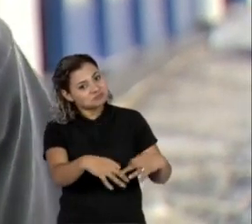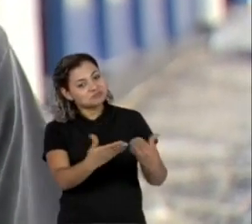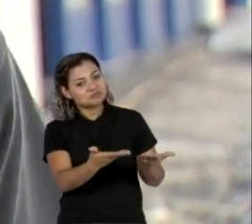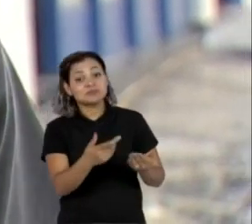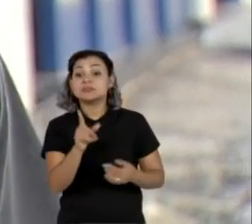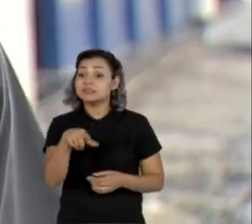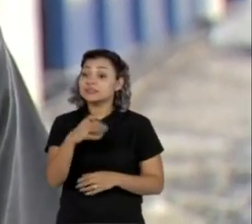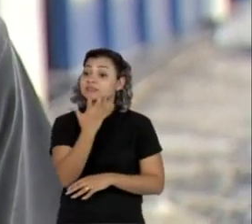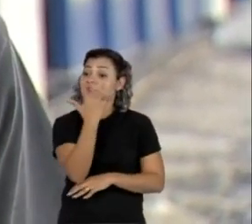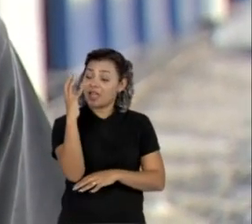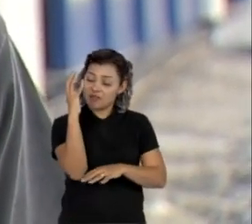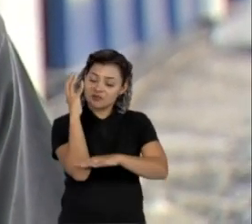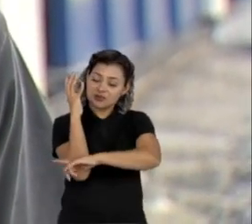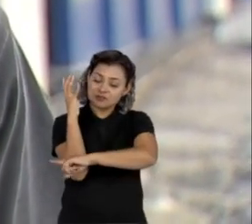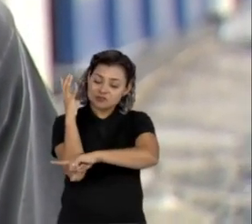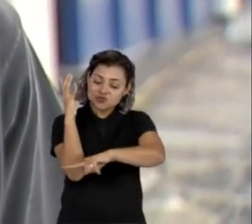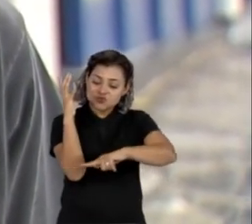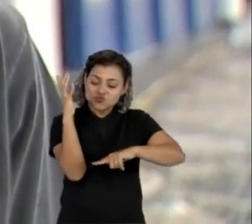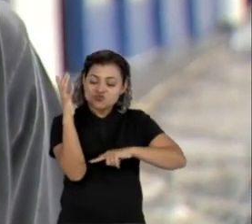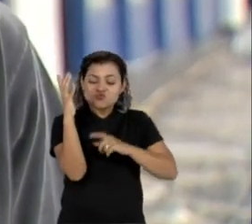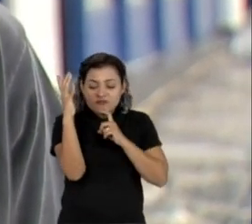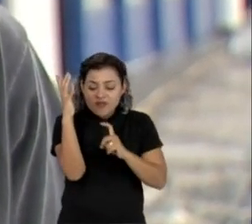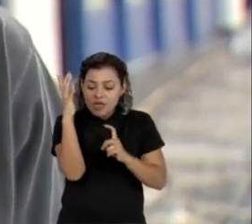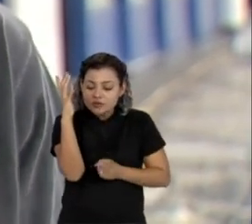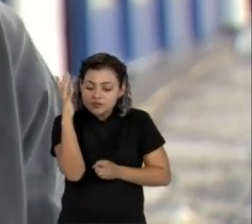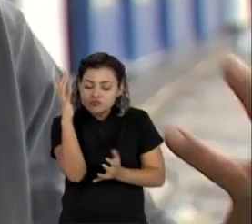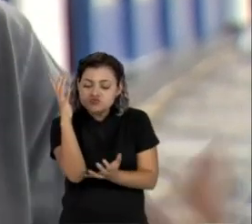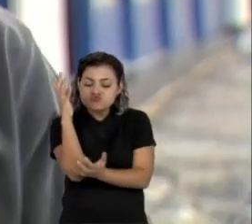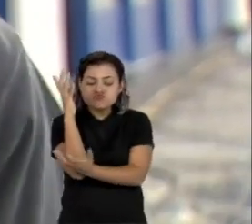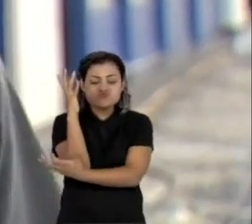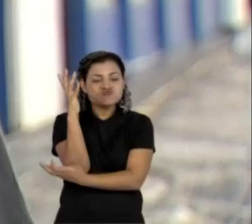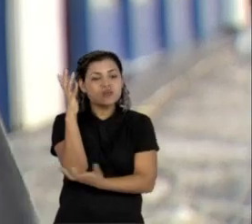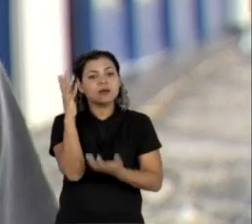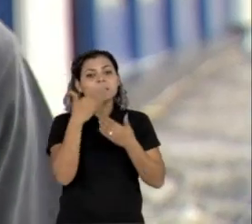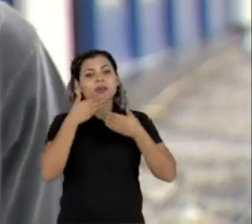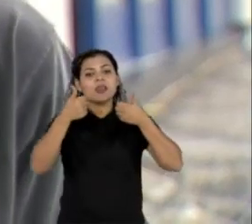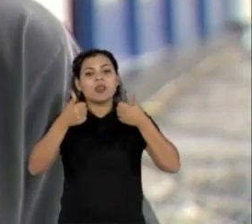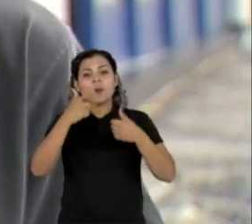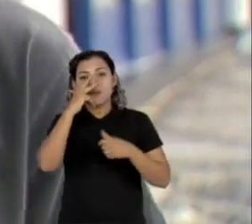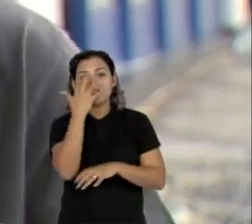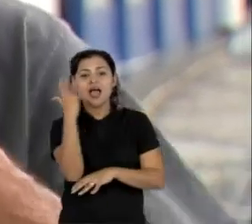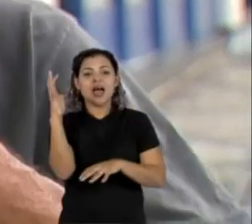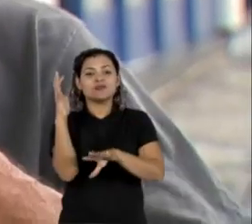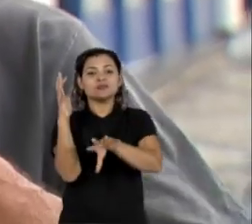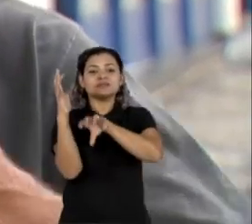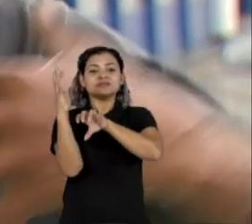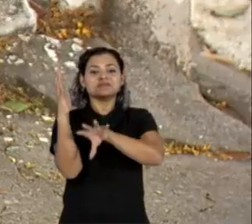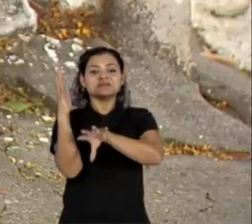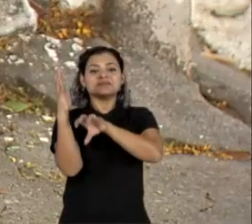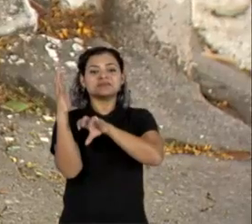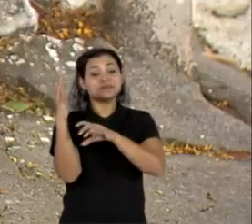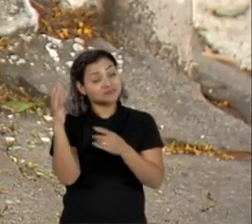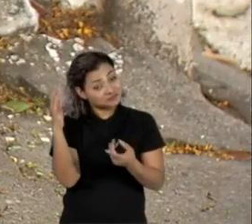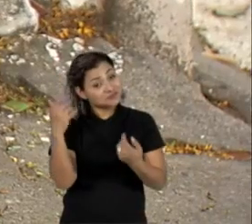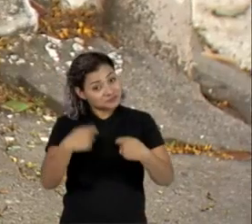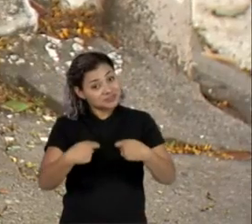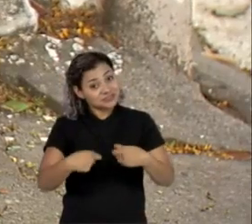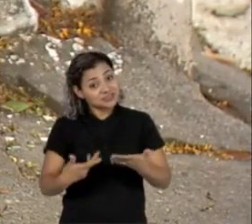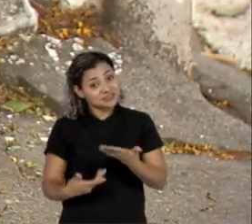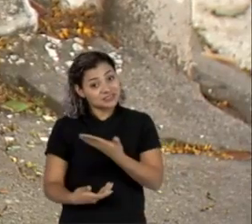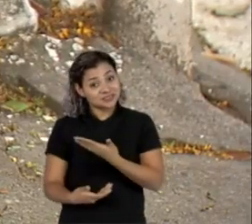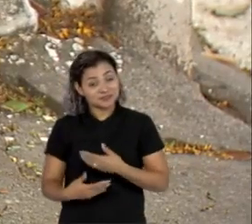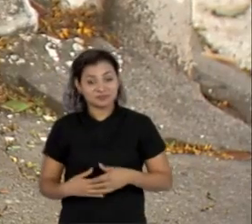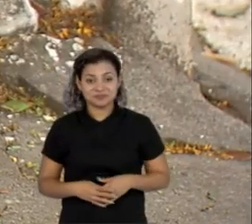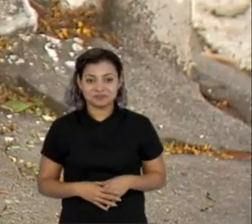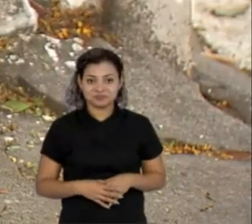em volta da árvore. Tá ótimo. Para respirar mais, né? Precisamos de respirar e a árvore também precisa de